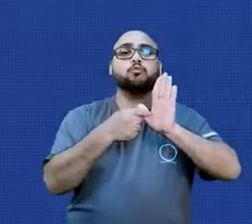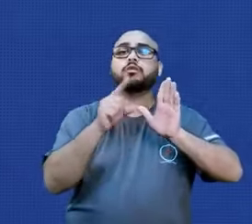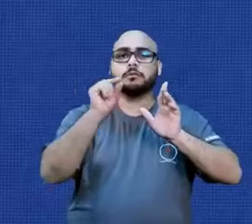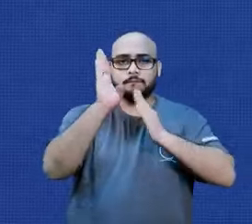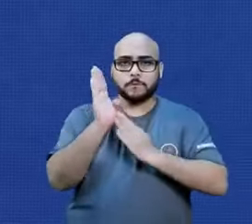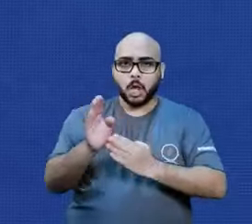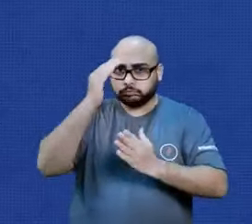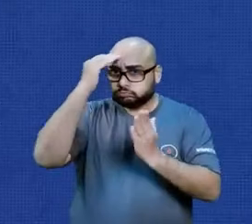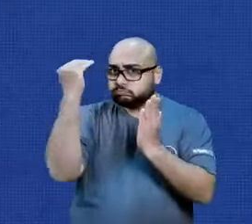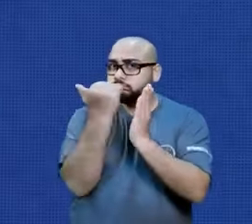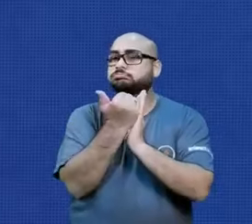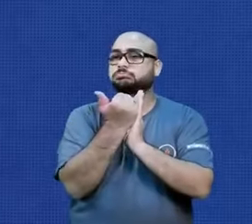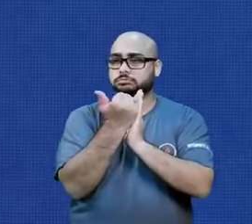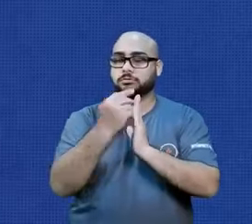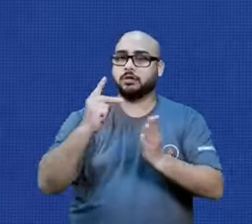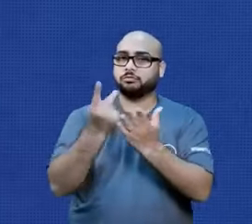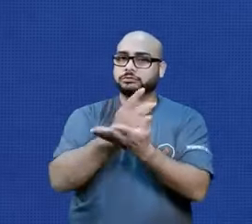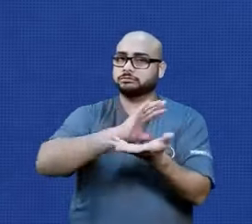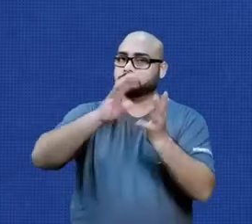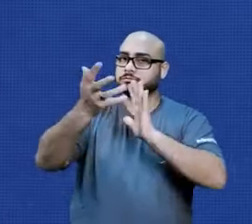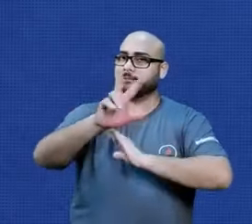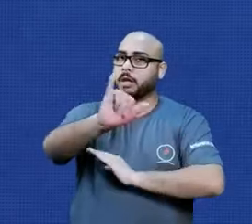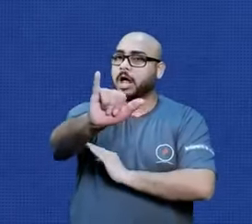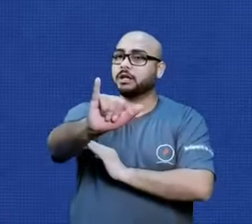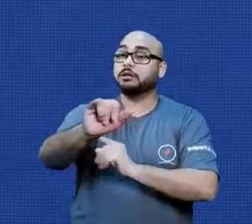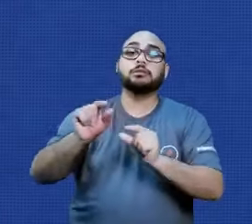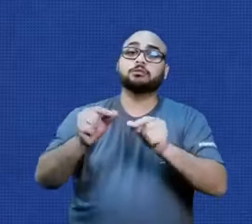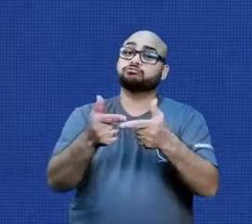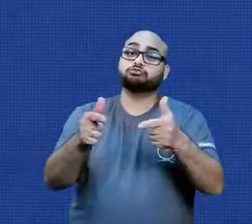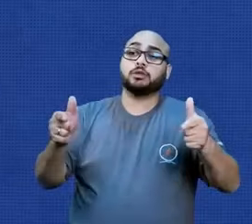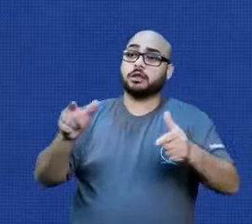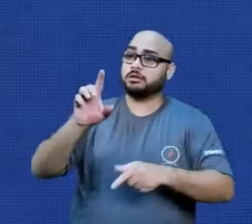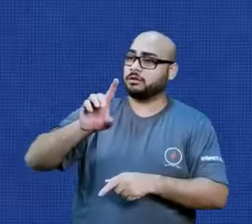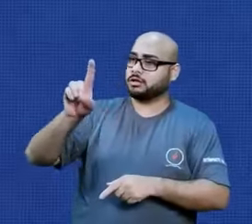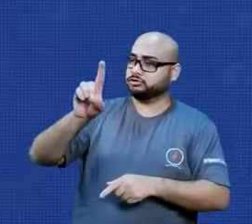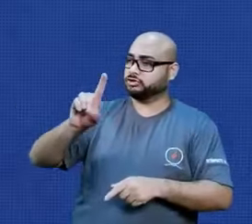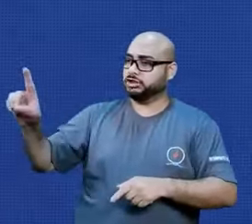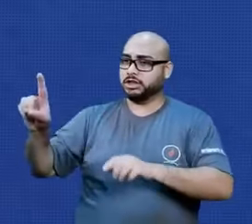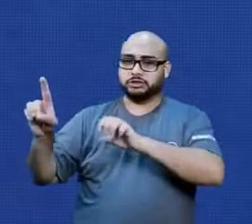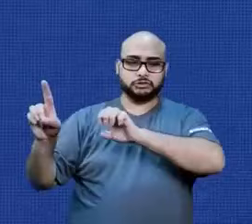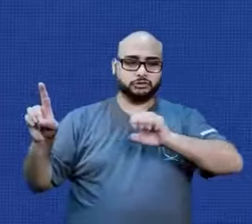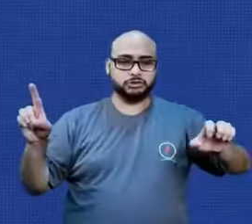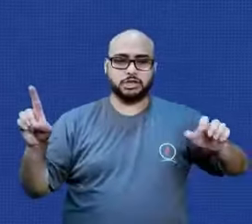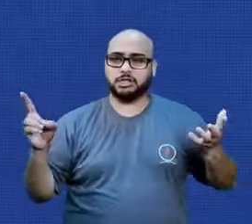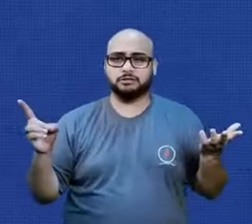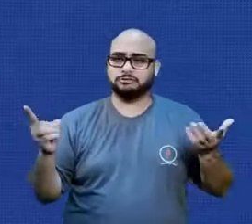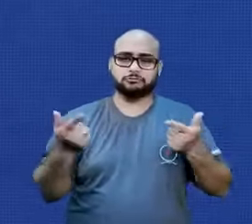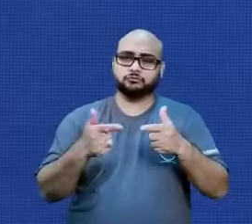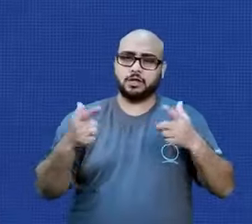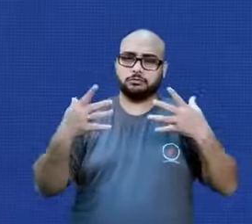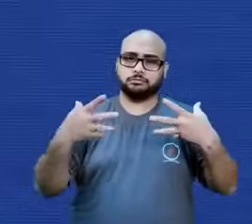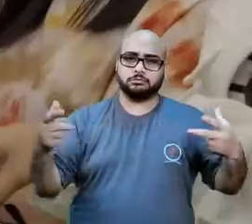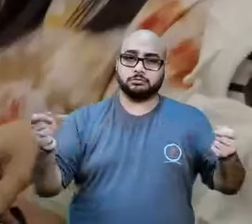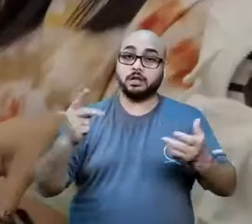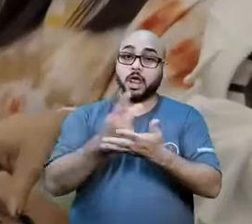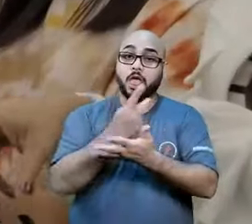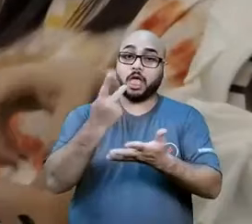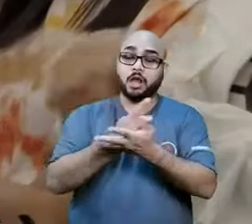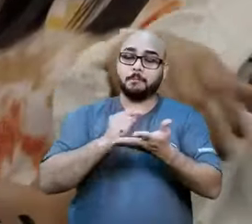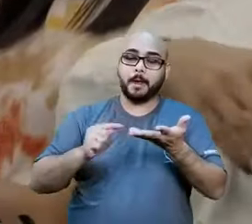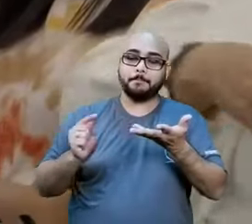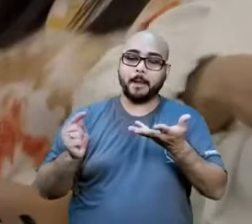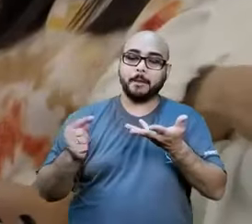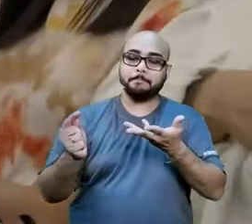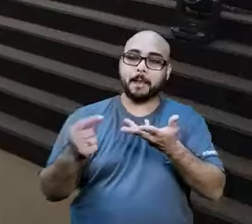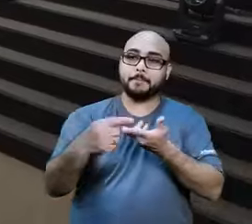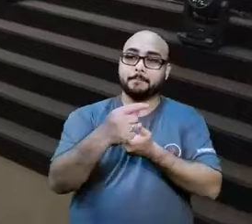acontecer não tem PT não tem direita não tem esquerda não tem economia não tem Governador não tem presidente não